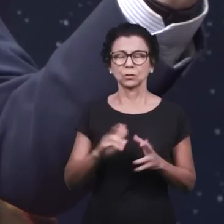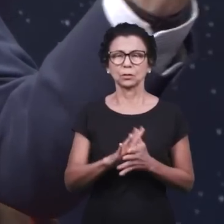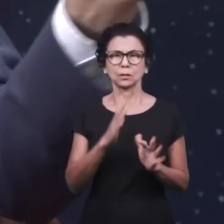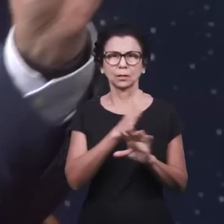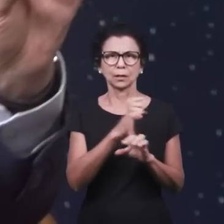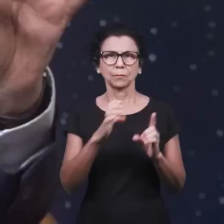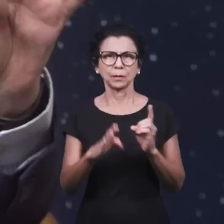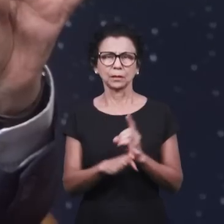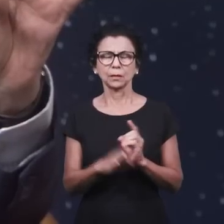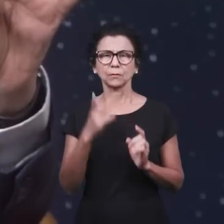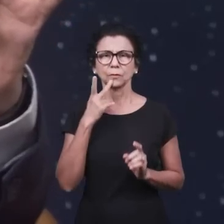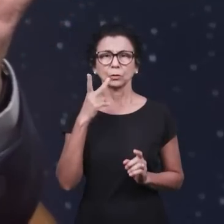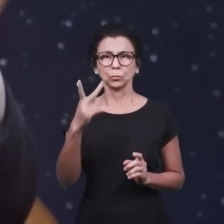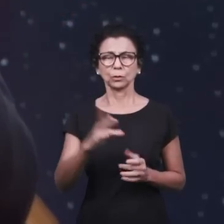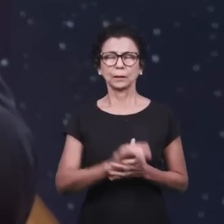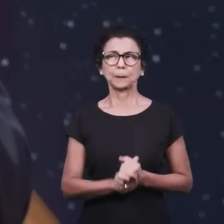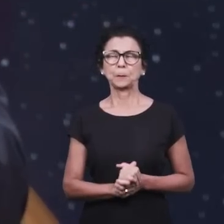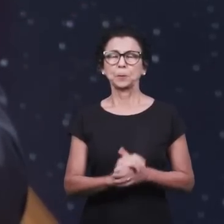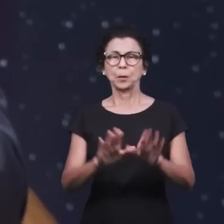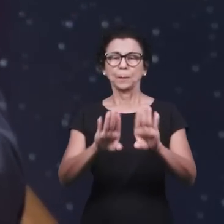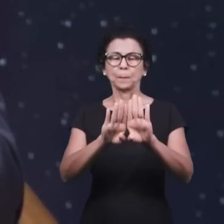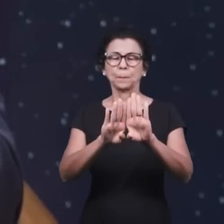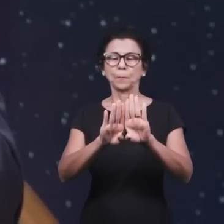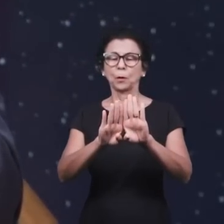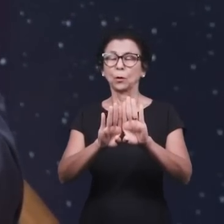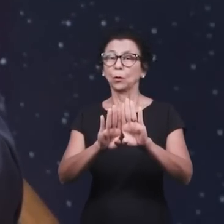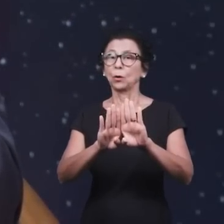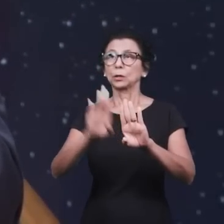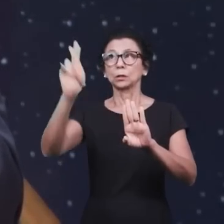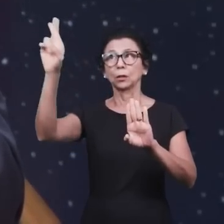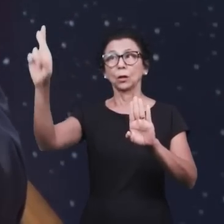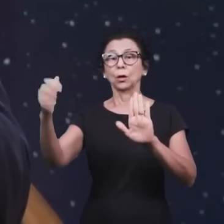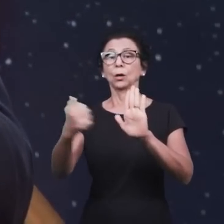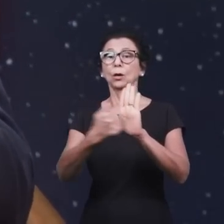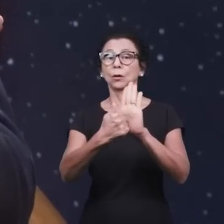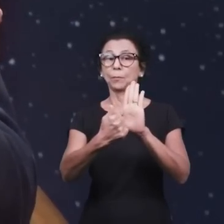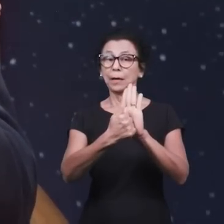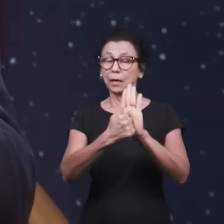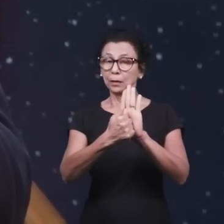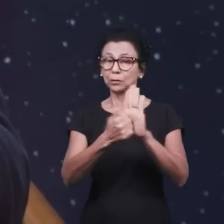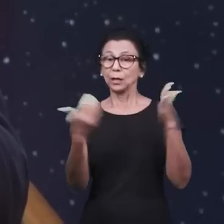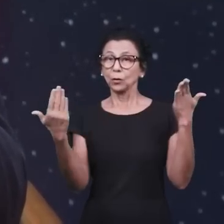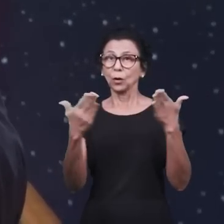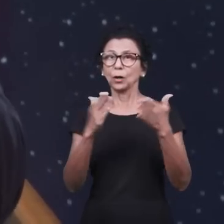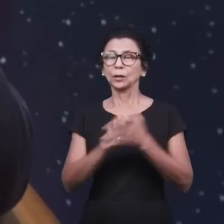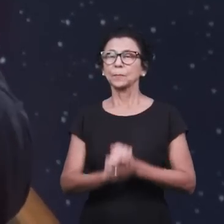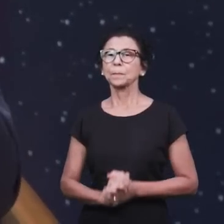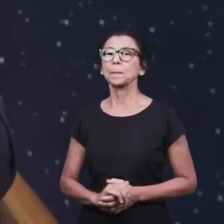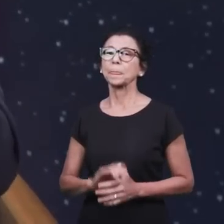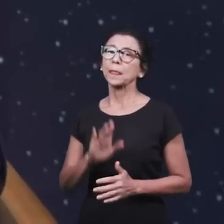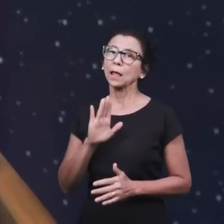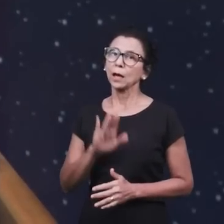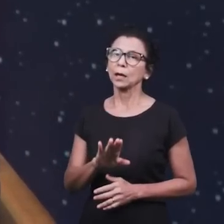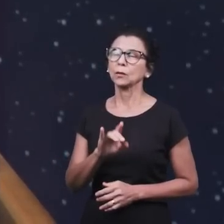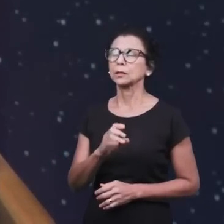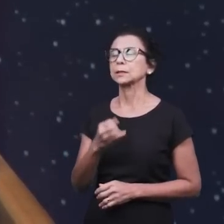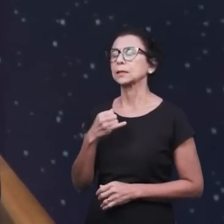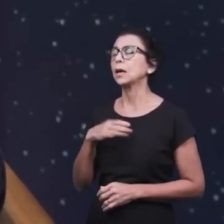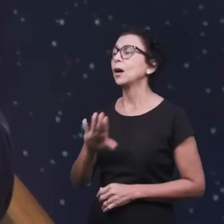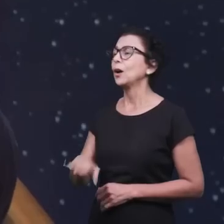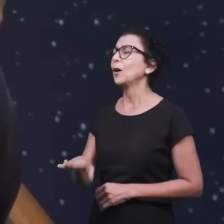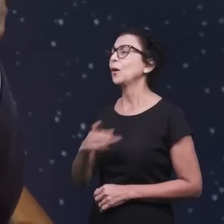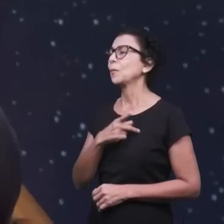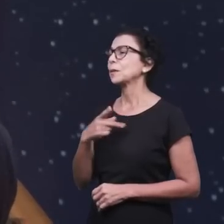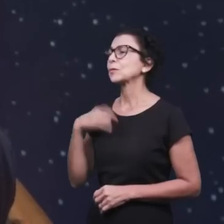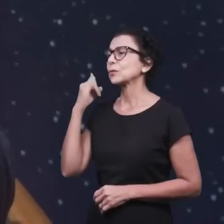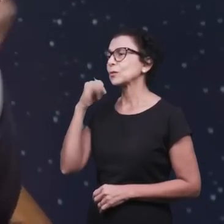à porta e bato. Uma coisa é alguém te dizer, Josias, olha, eu vou lá na sua casa, viu?